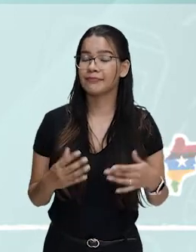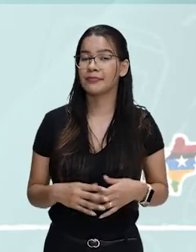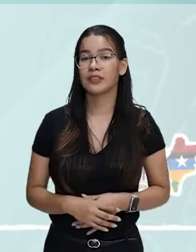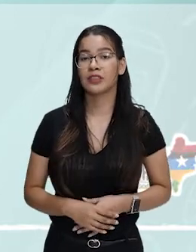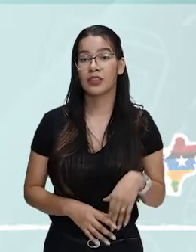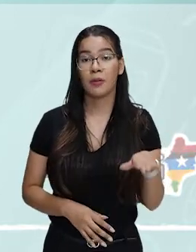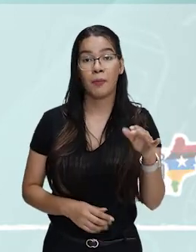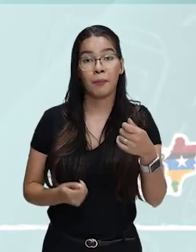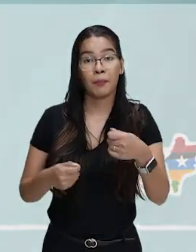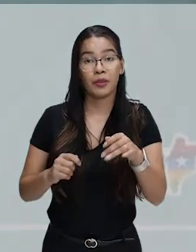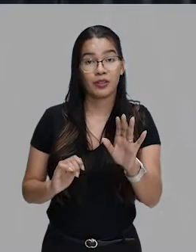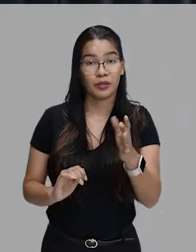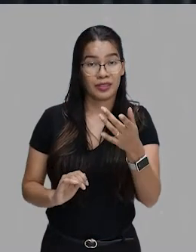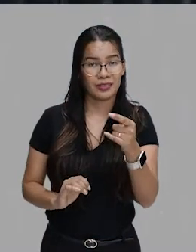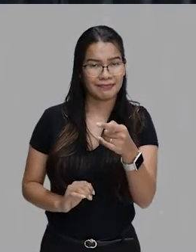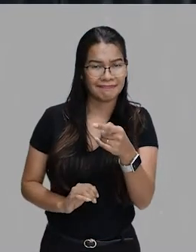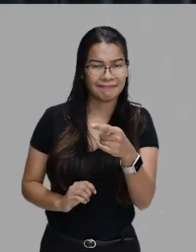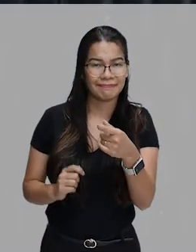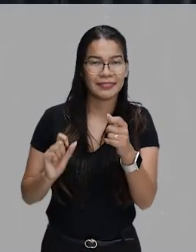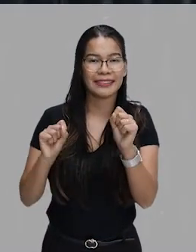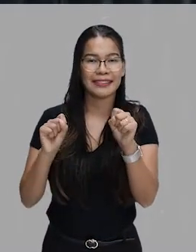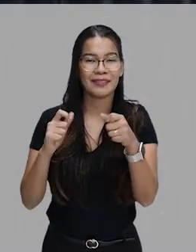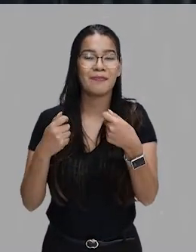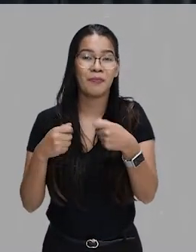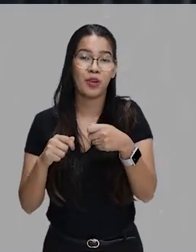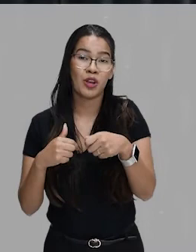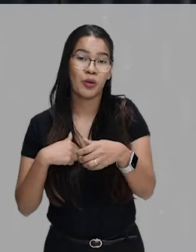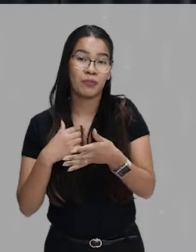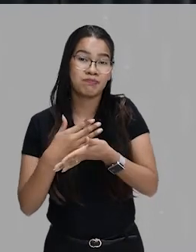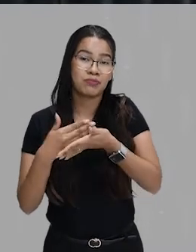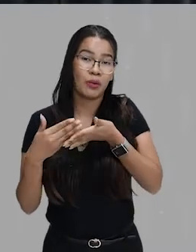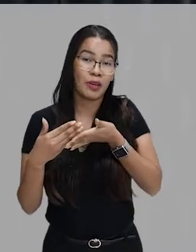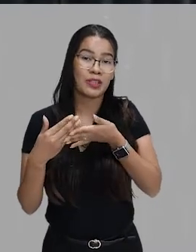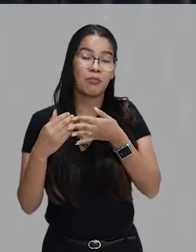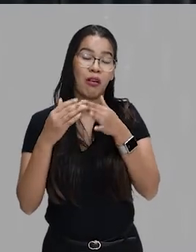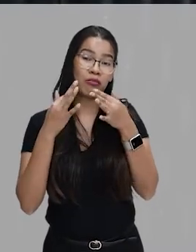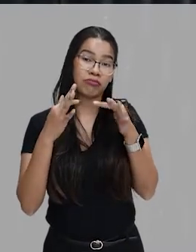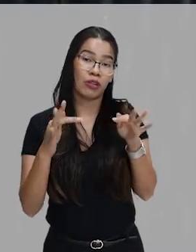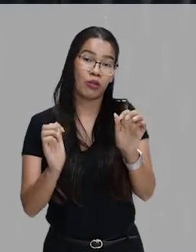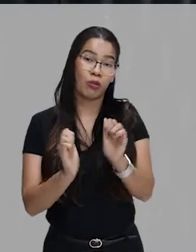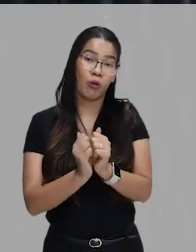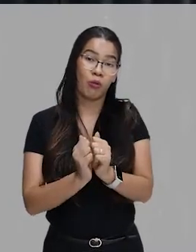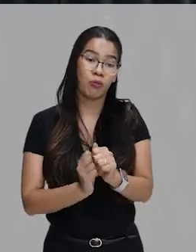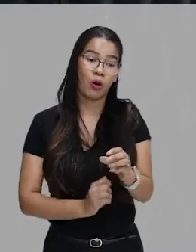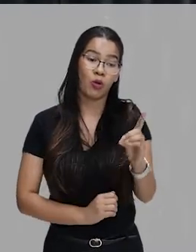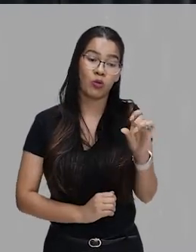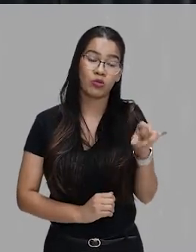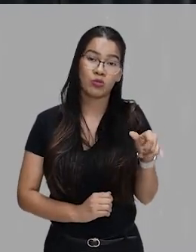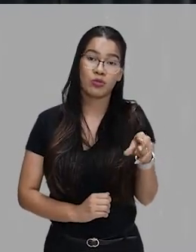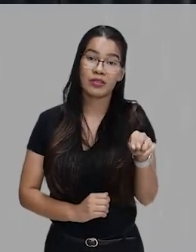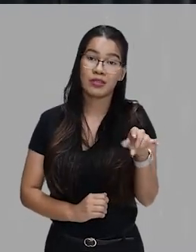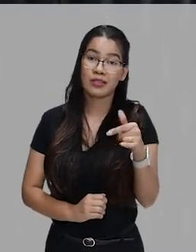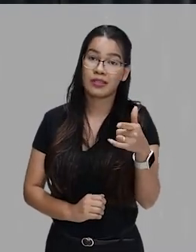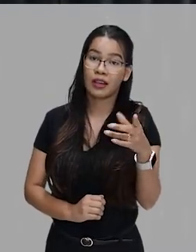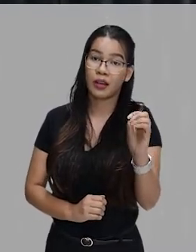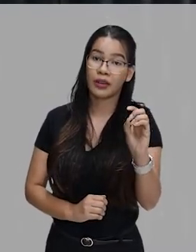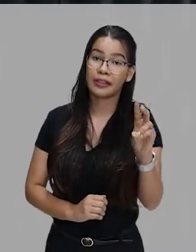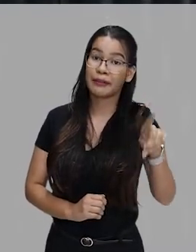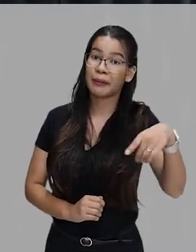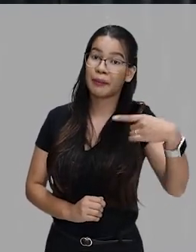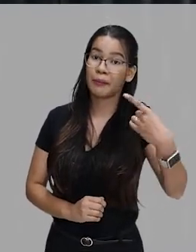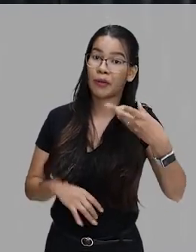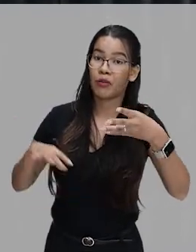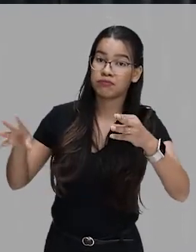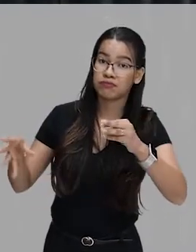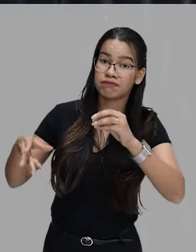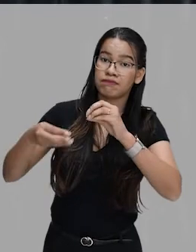Pode acontecer isso? Pode. Eu posso começar uma oração com uma conjunção e depois ligá-la, aliás, agrupar a